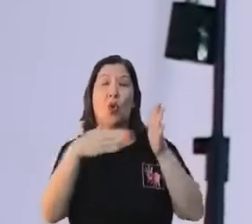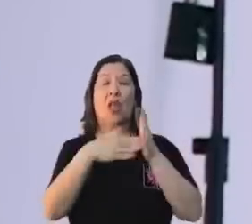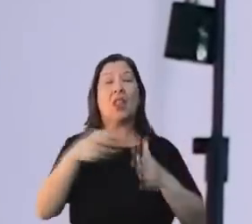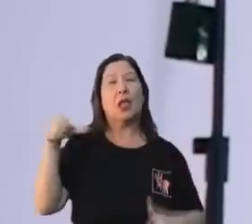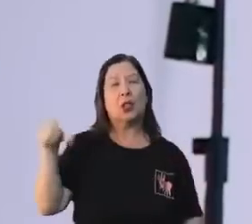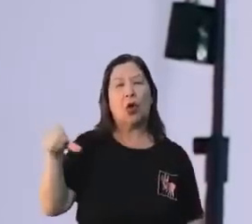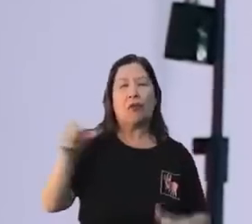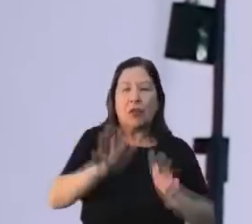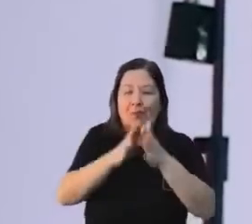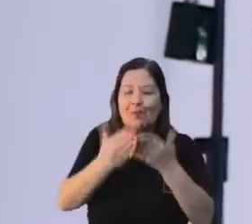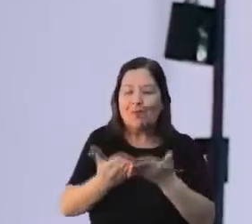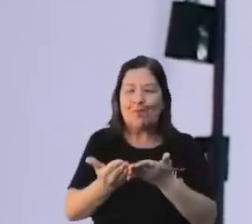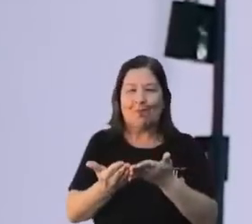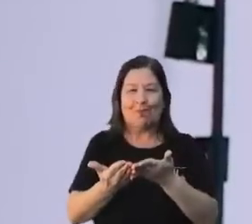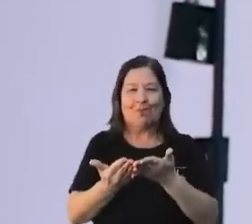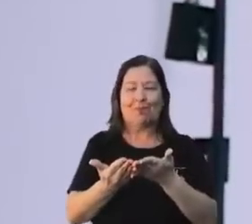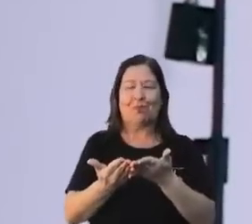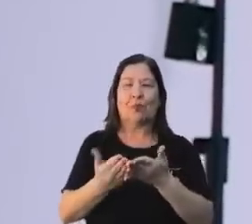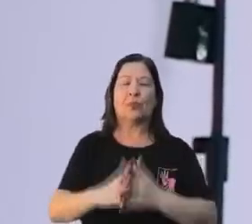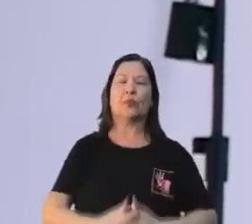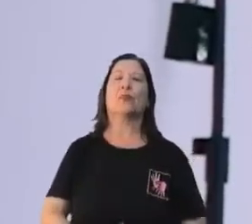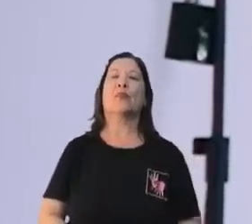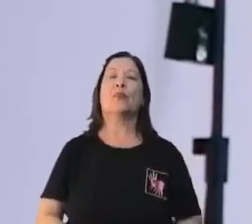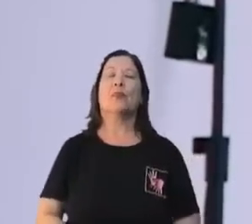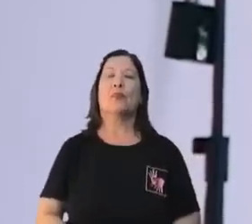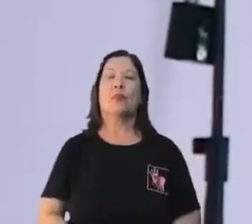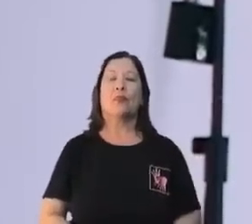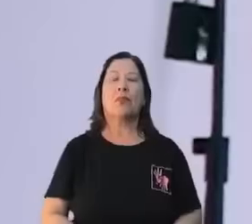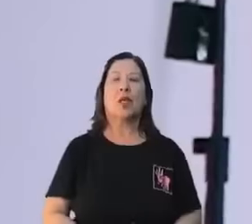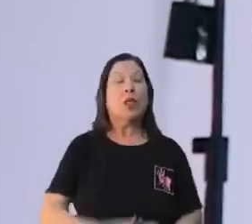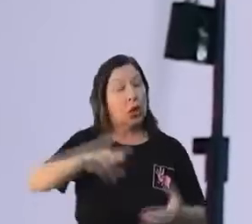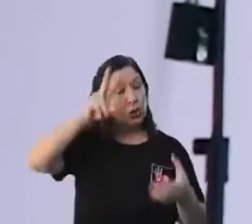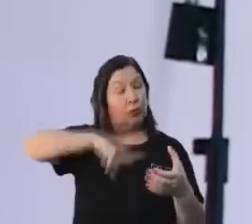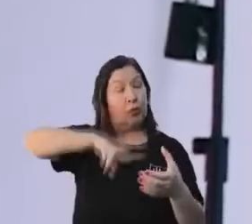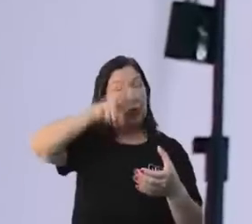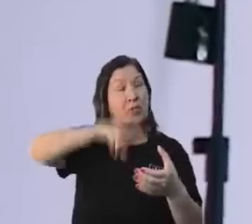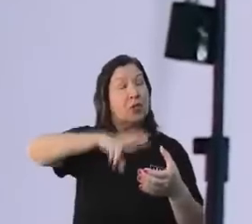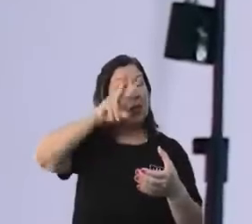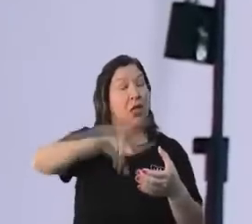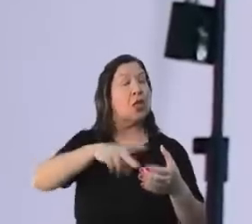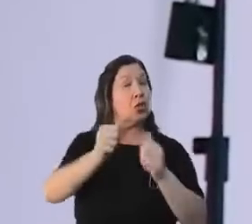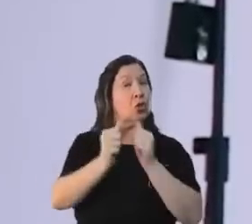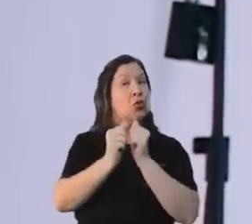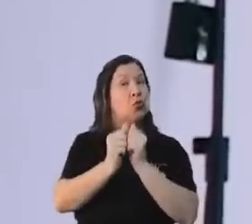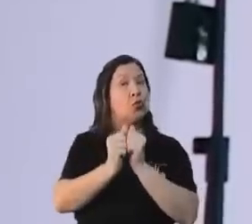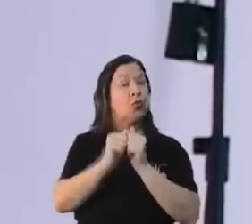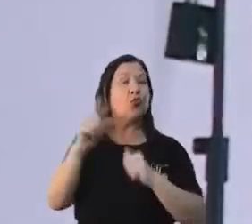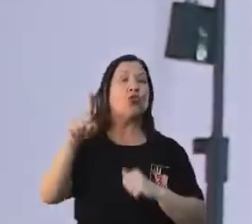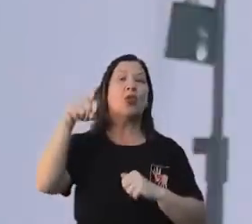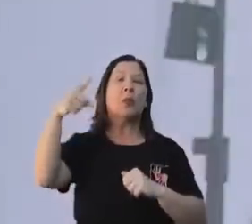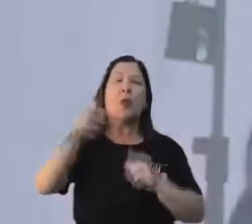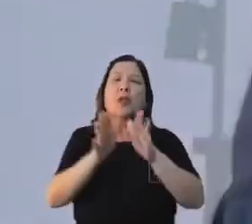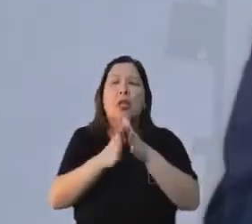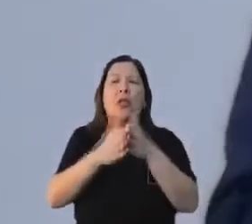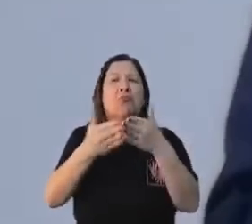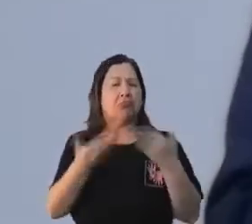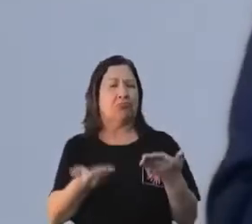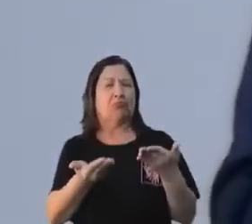texto. E, lido o texto, mantenha sua Bíblia aberta nesta passagem, por favor.